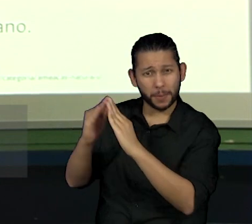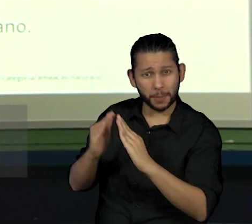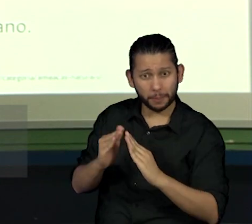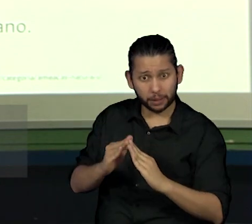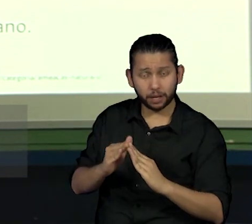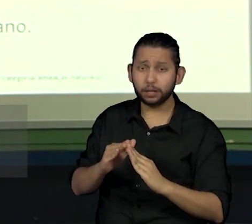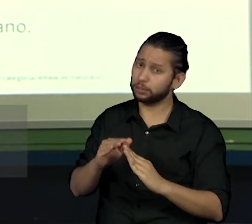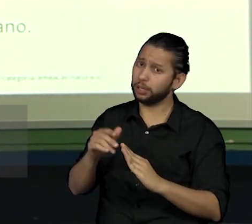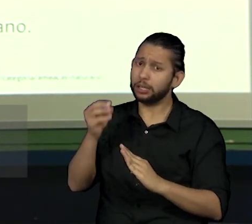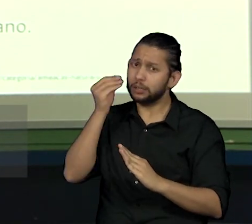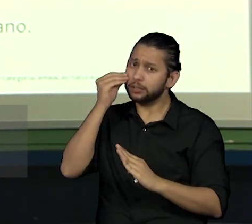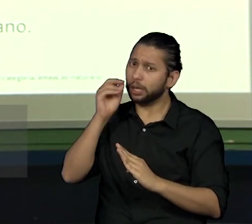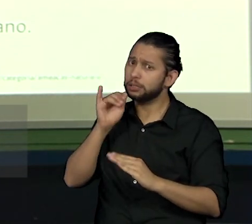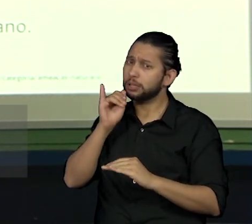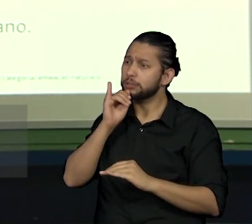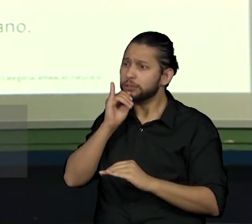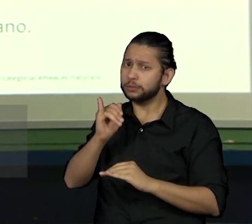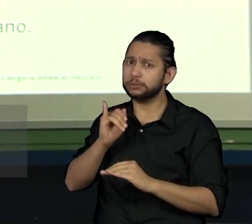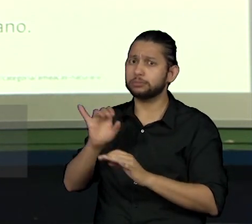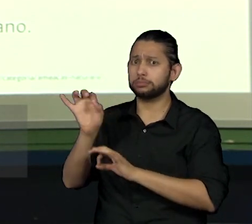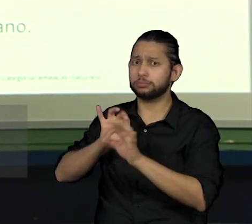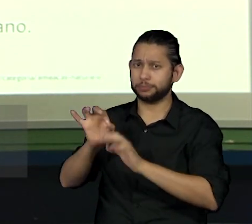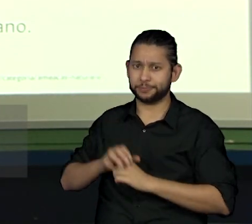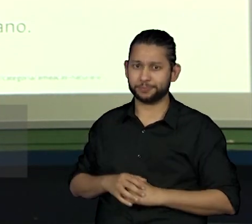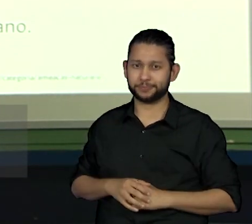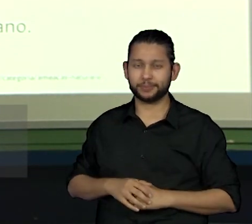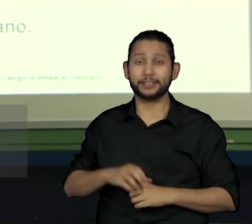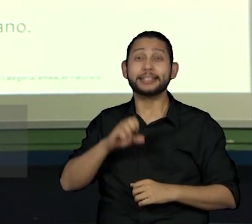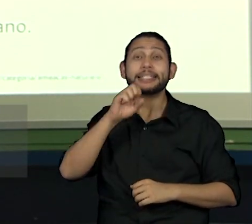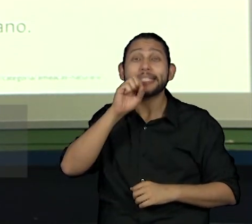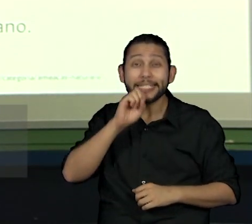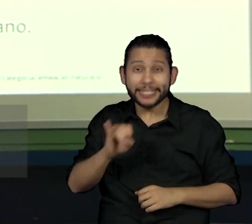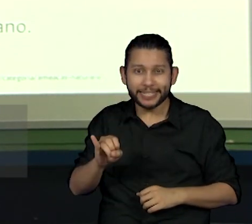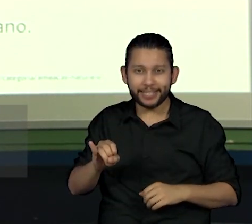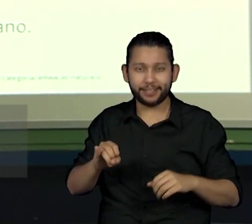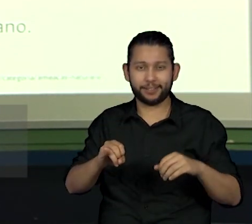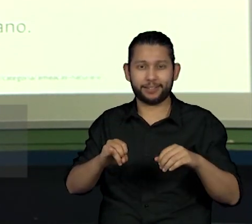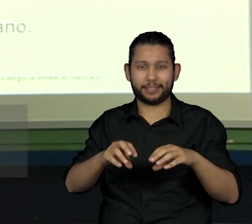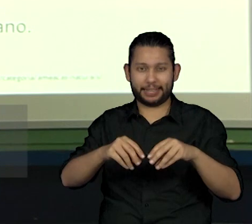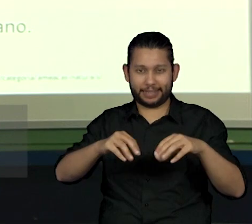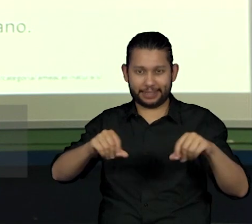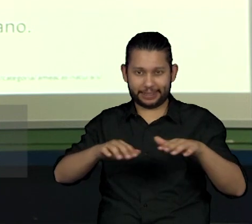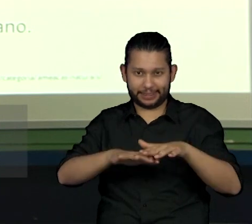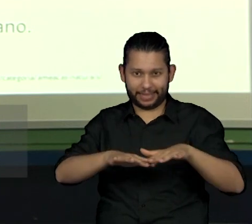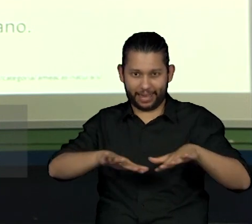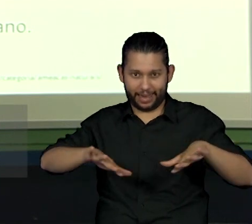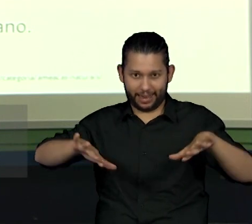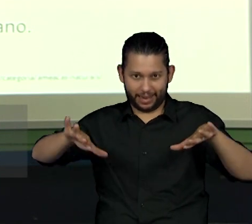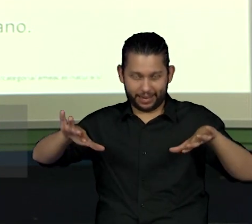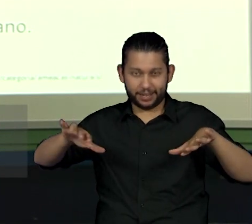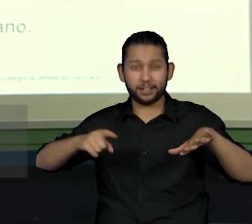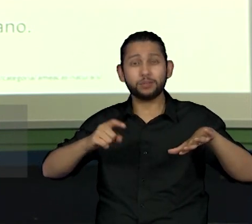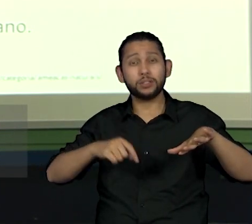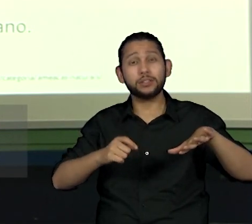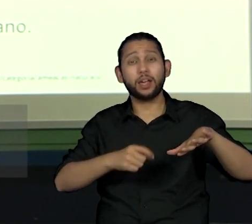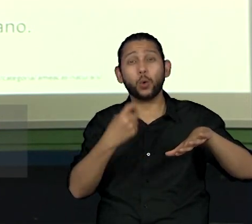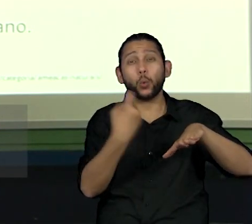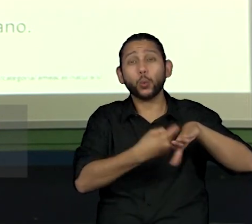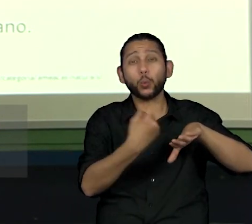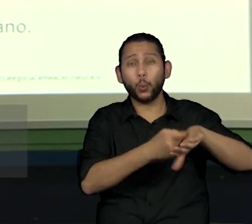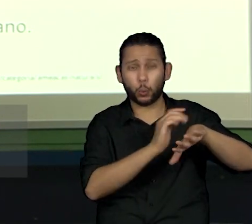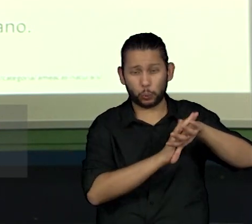domicílios nessas áreas, impermeabilização do solo, pois como essas áreas são impermeabilizadas, ou seja,